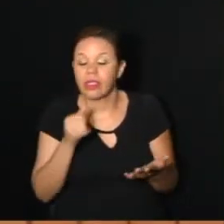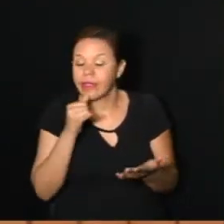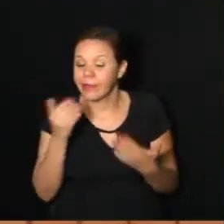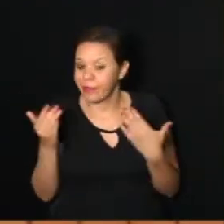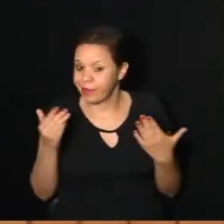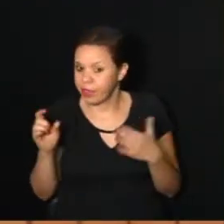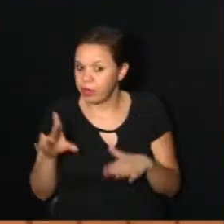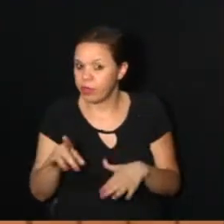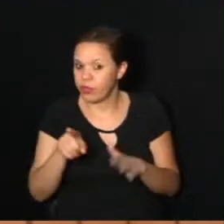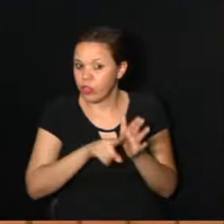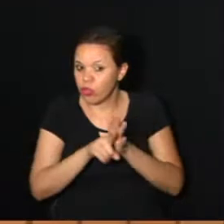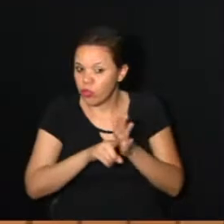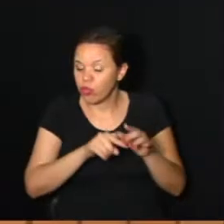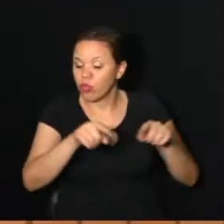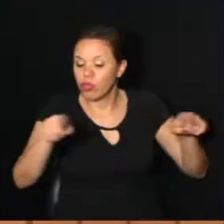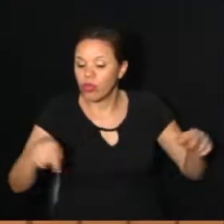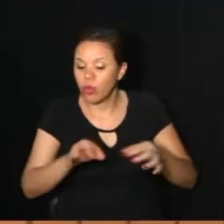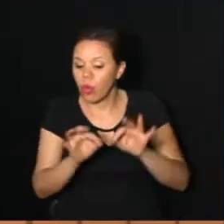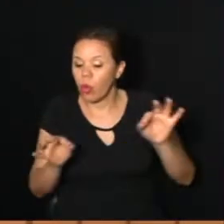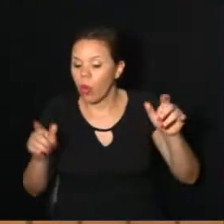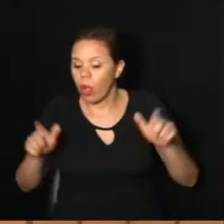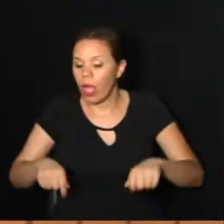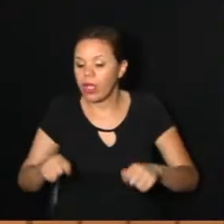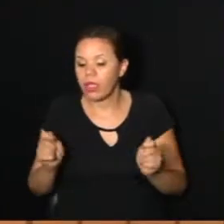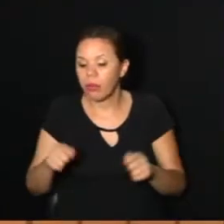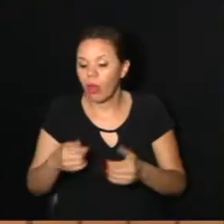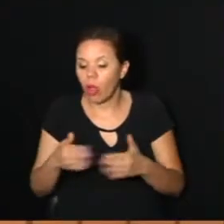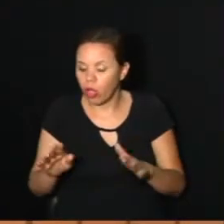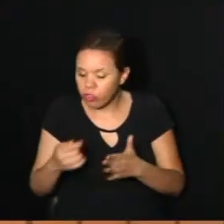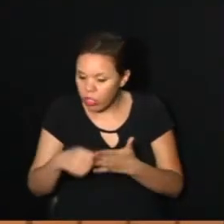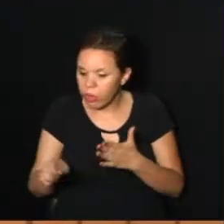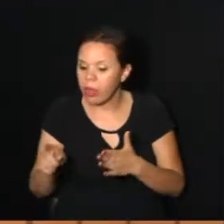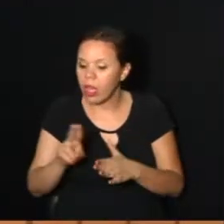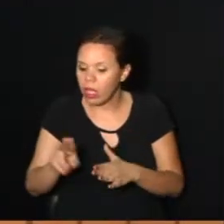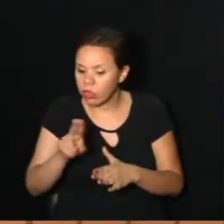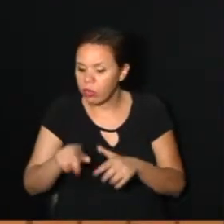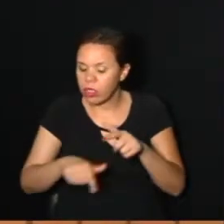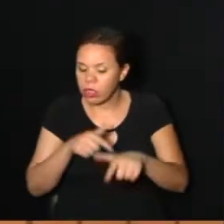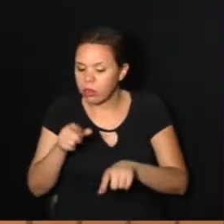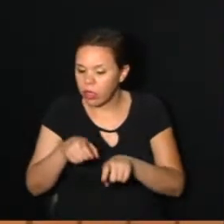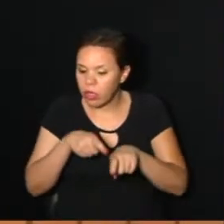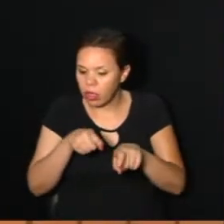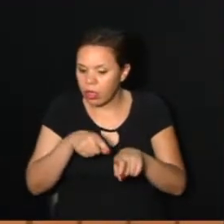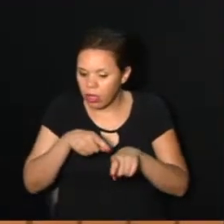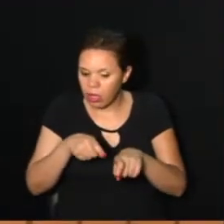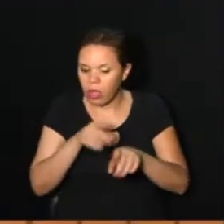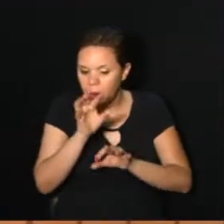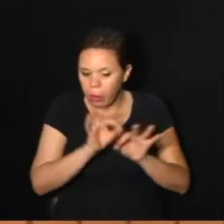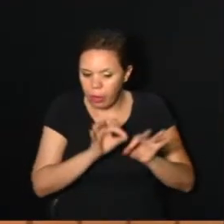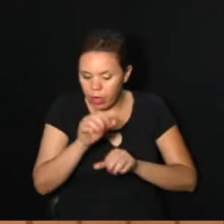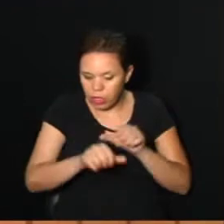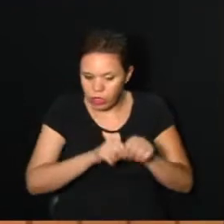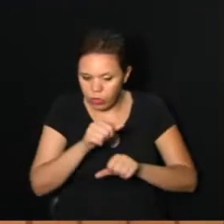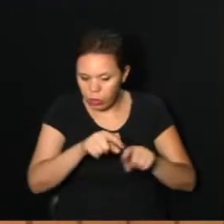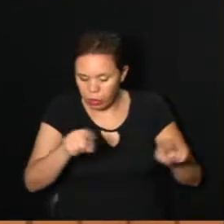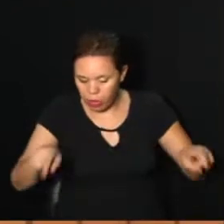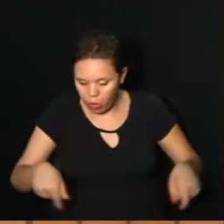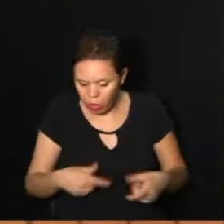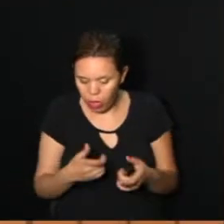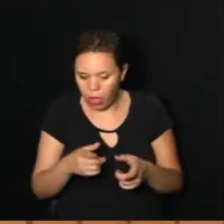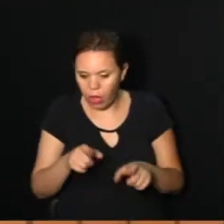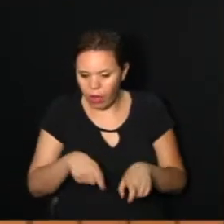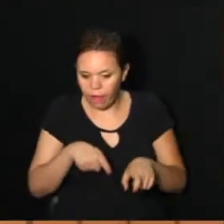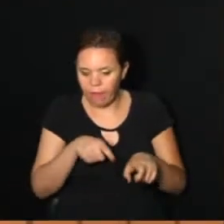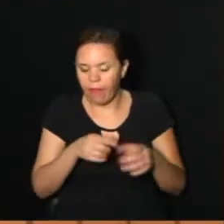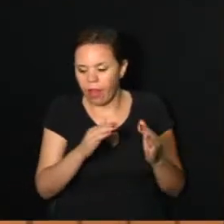estudar se você realmente tem interesse em fazer daquela área rural em urbana. Transformando o rural em urbana,